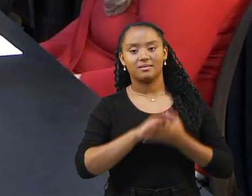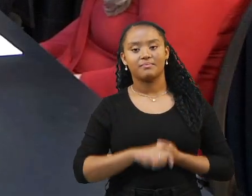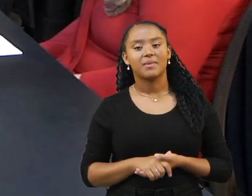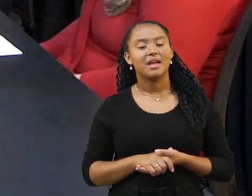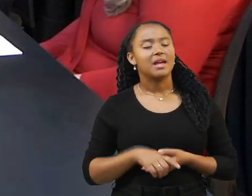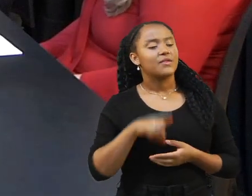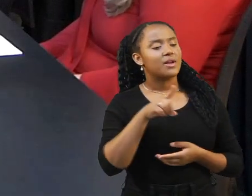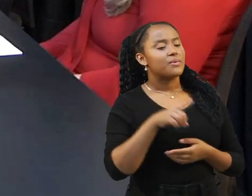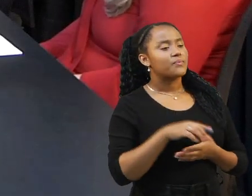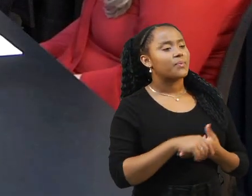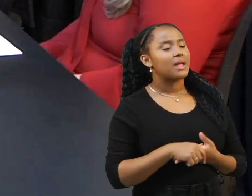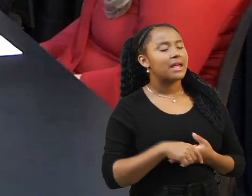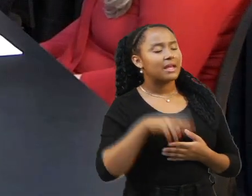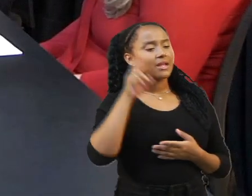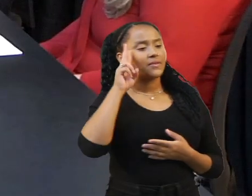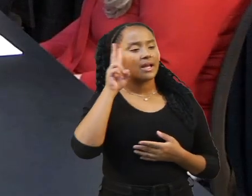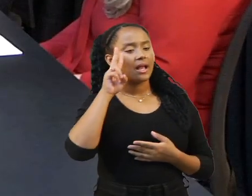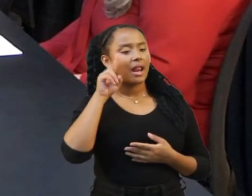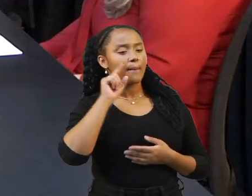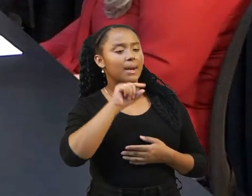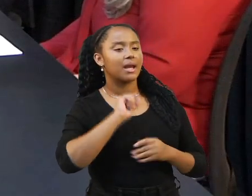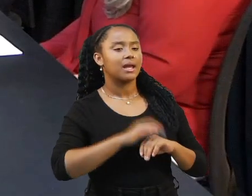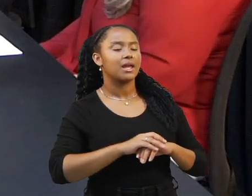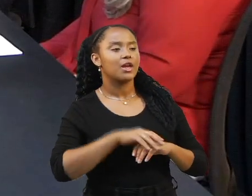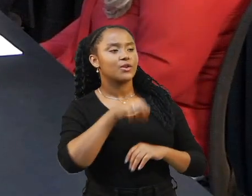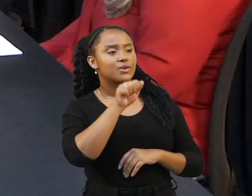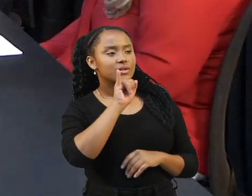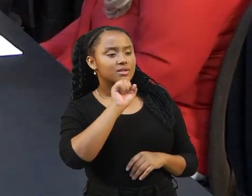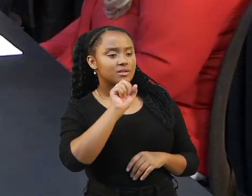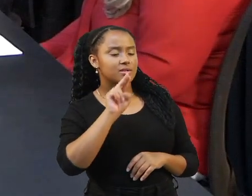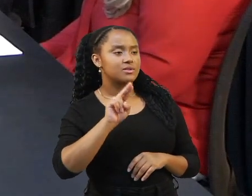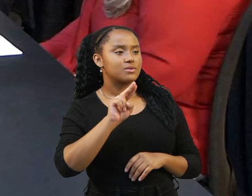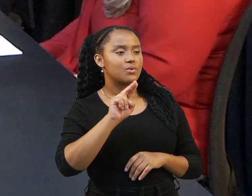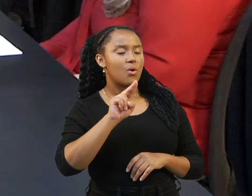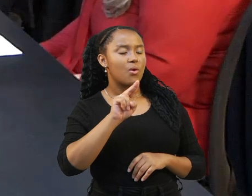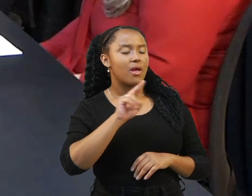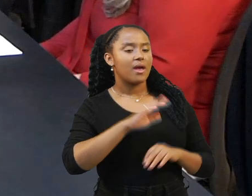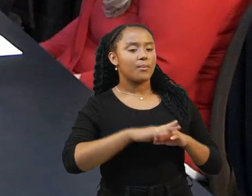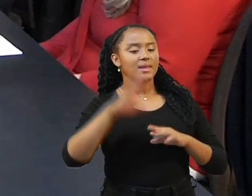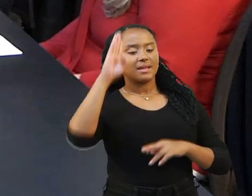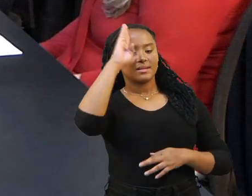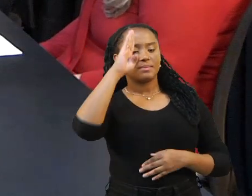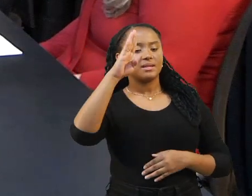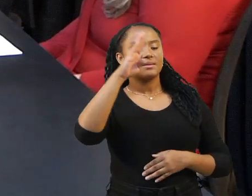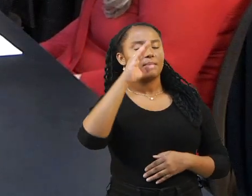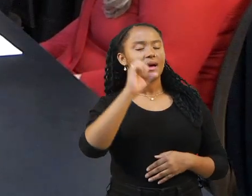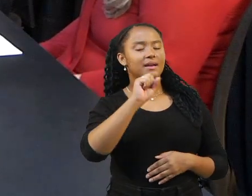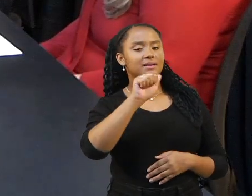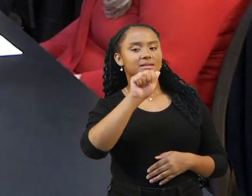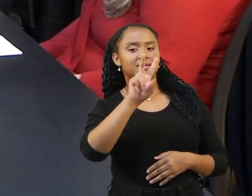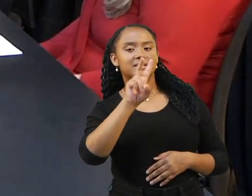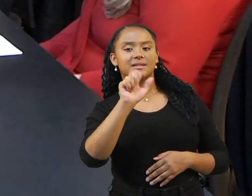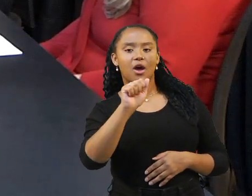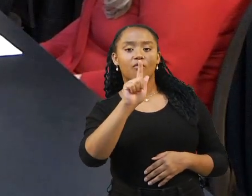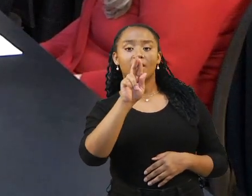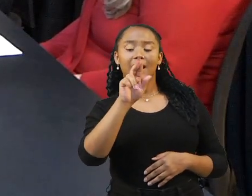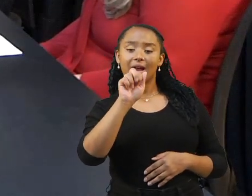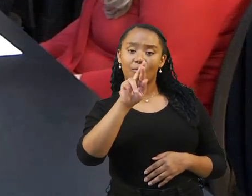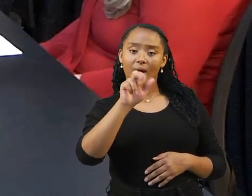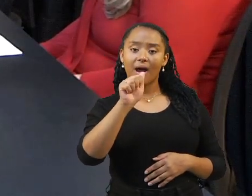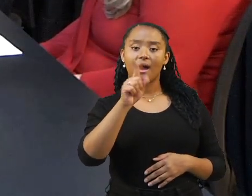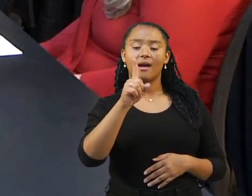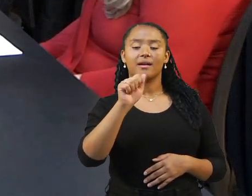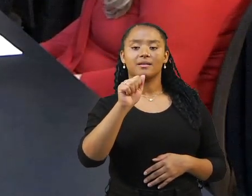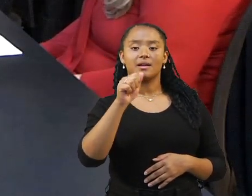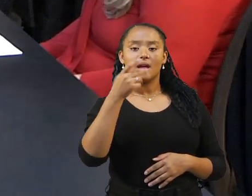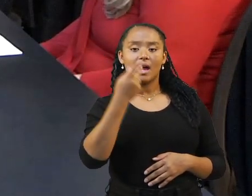de Uberlândia, que foi uma das principais salvaguardas dos adultos em Uberlândia, que podiam